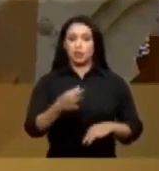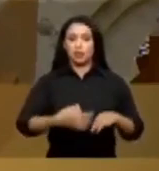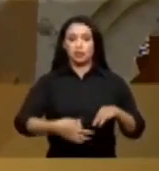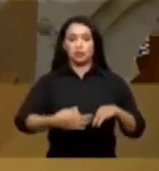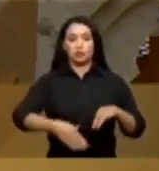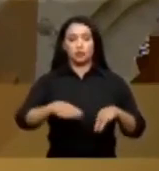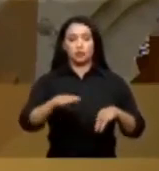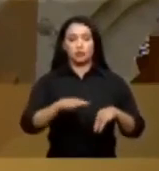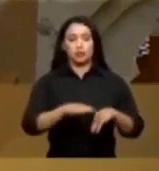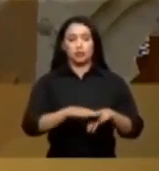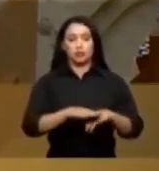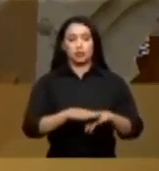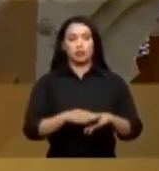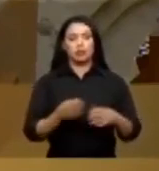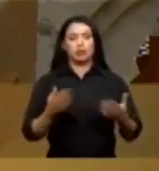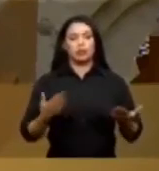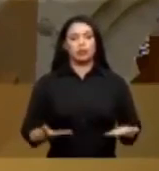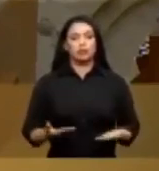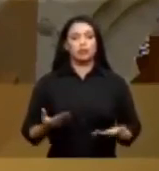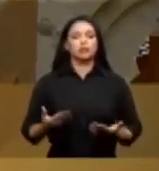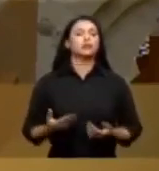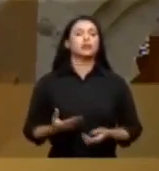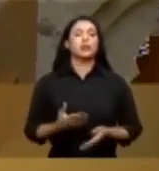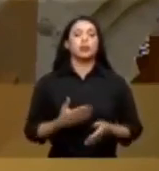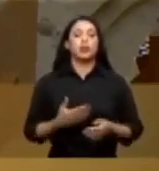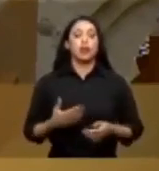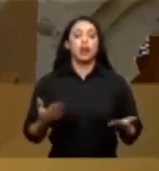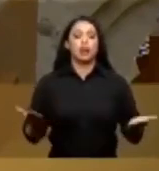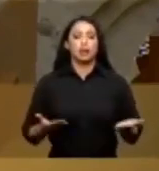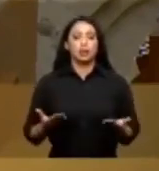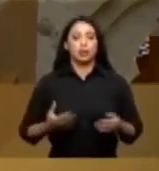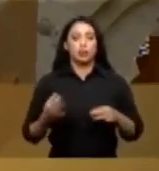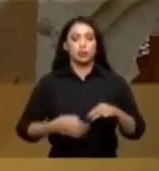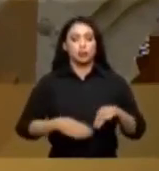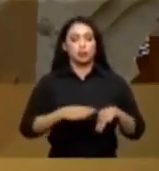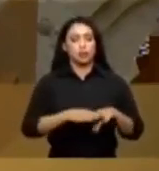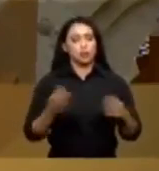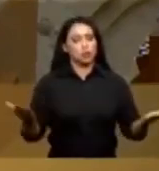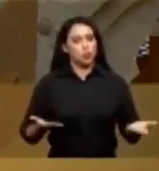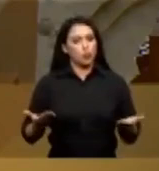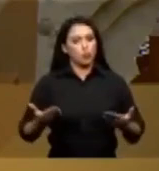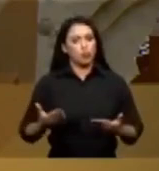eminente ministro Celso de Mello, de hoje e de sempre,